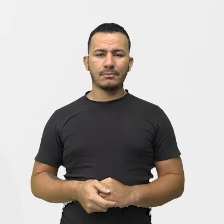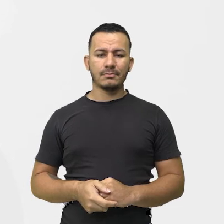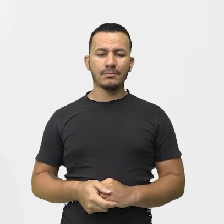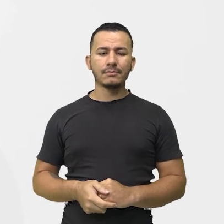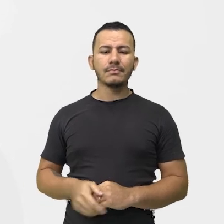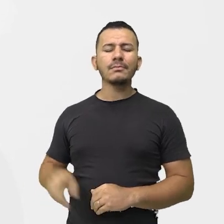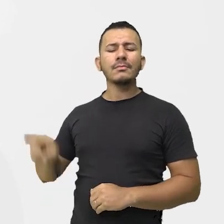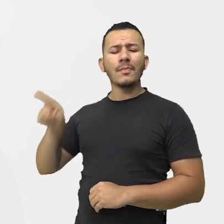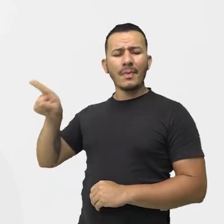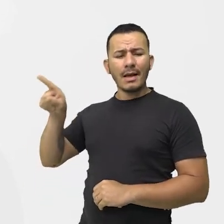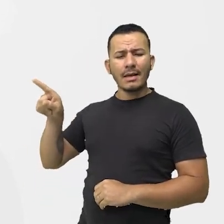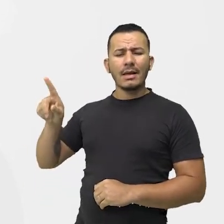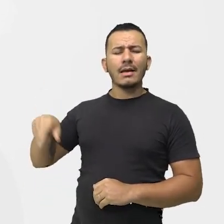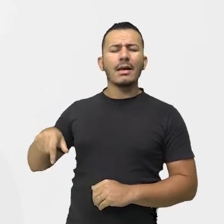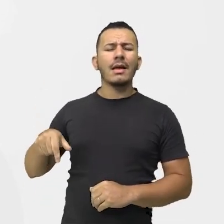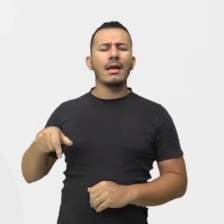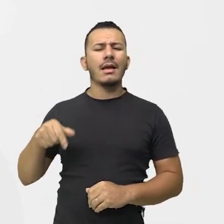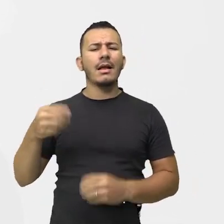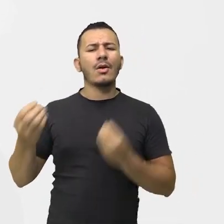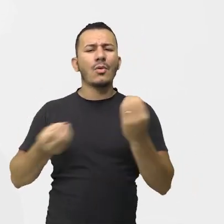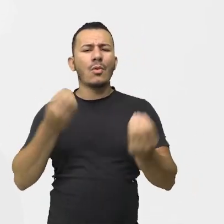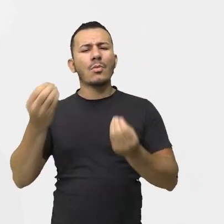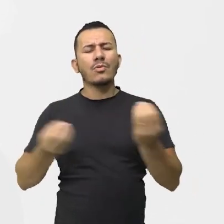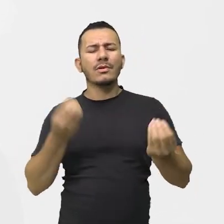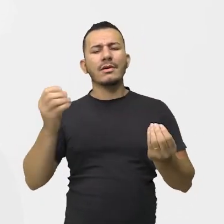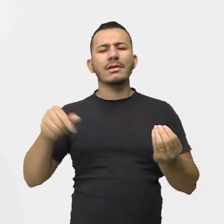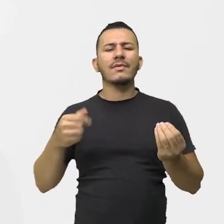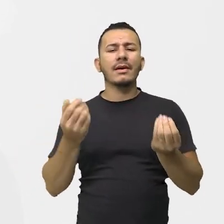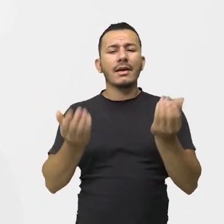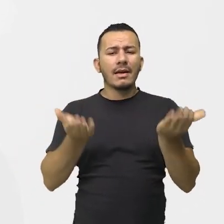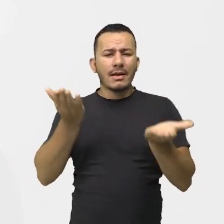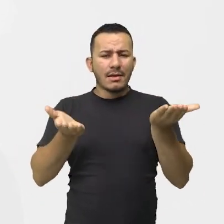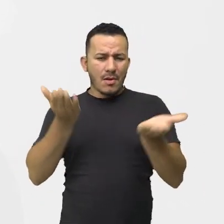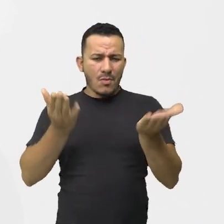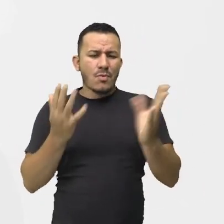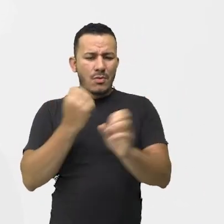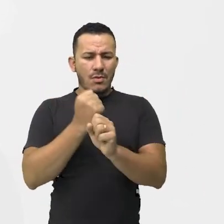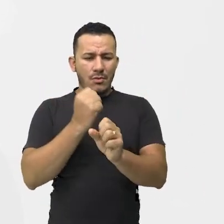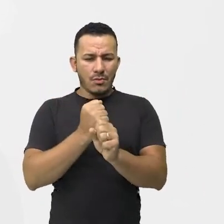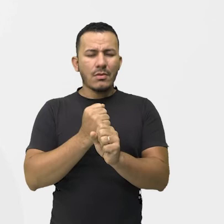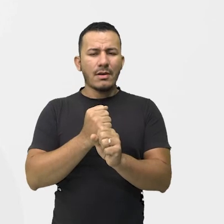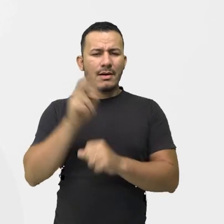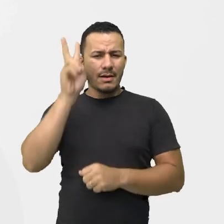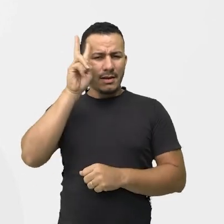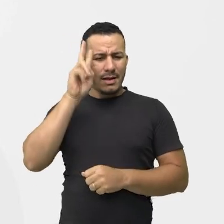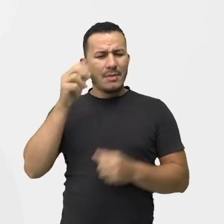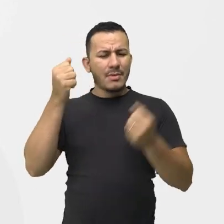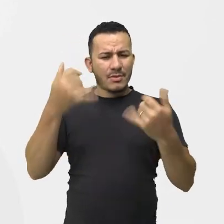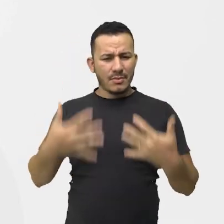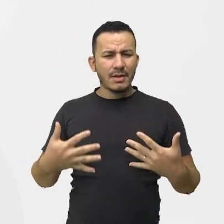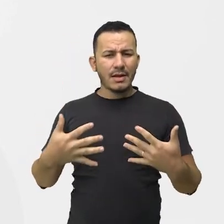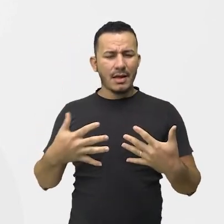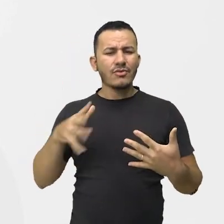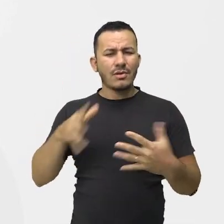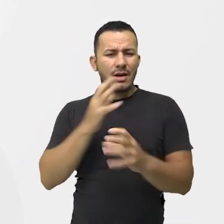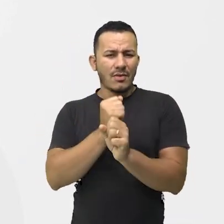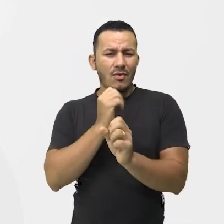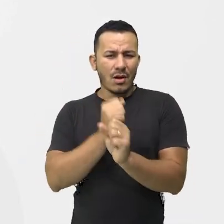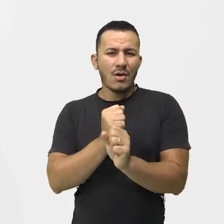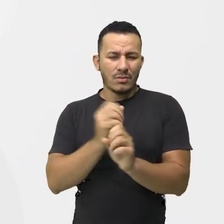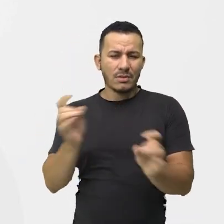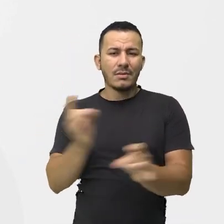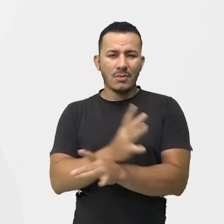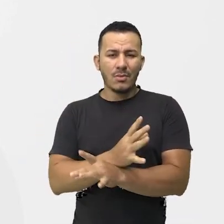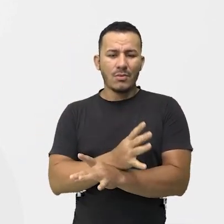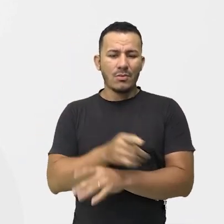Bom, na verdade nós temos aí a ideia, né? Na nossa próxima cartela, nós temos a ideia que o professor já fez o cálculo, né? Que o professor já fez